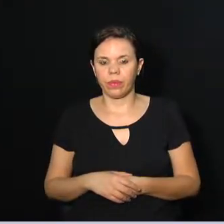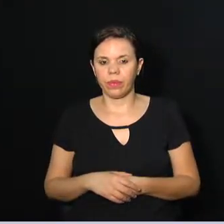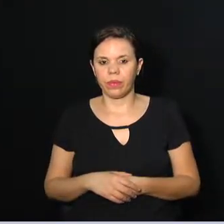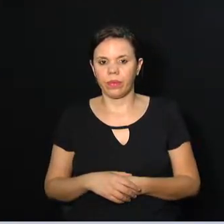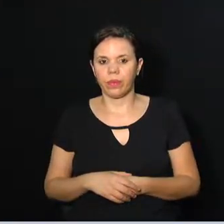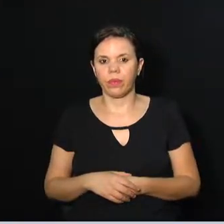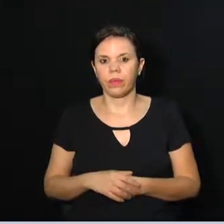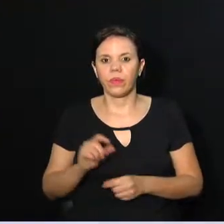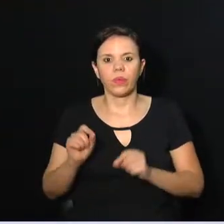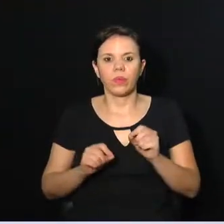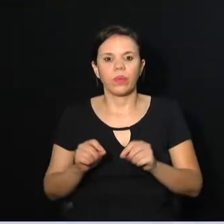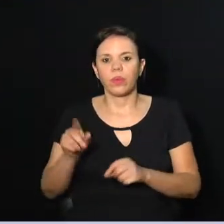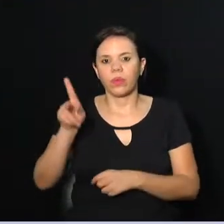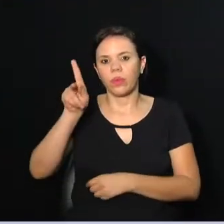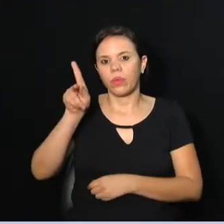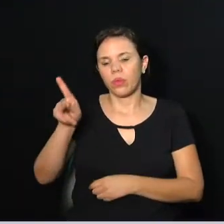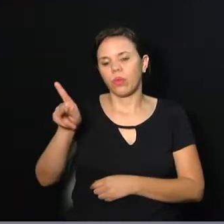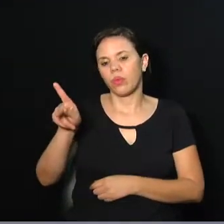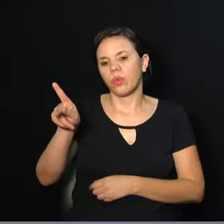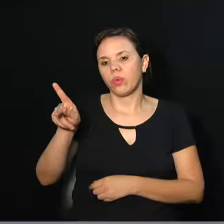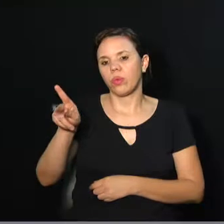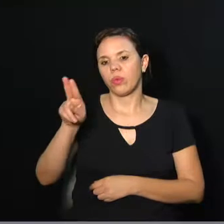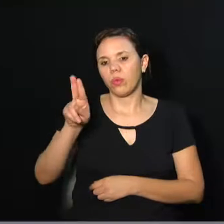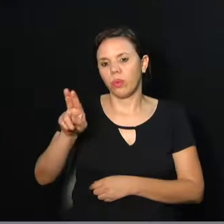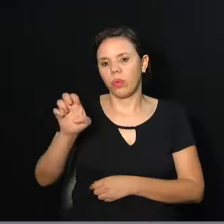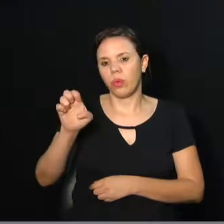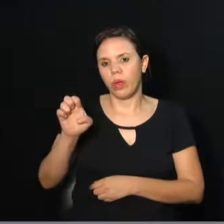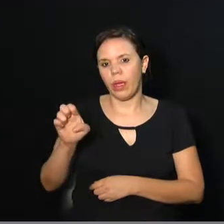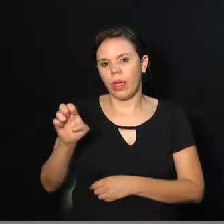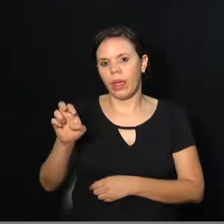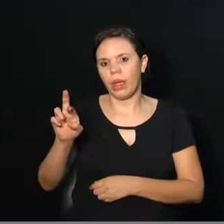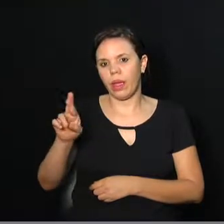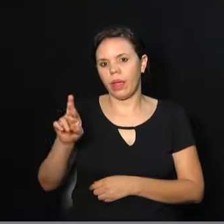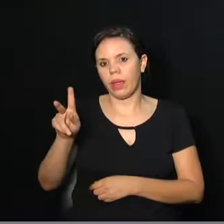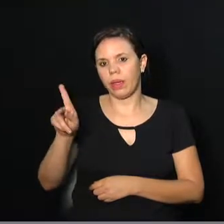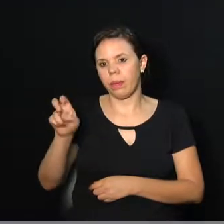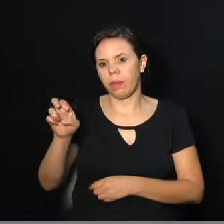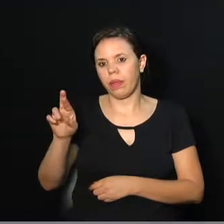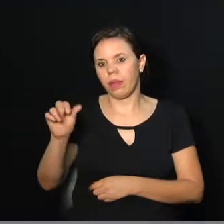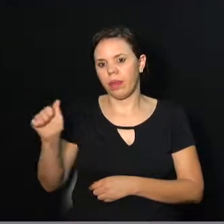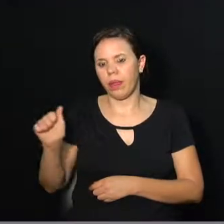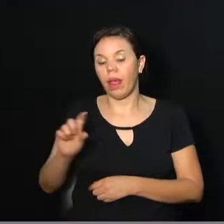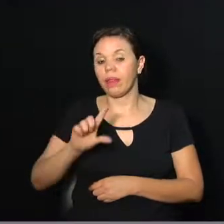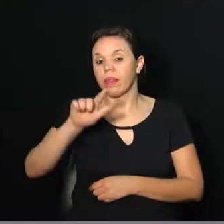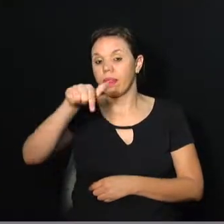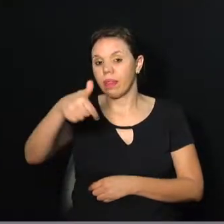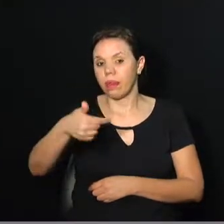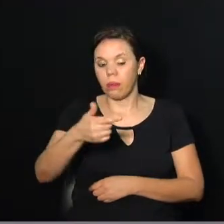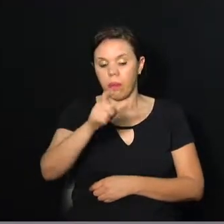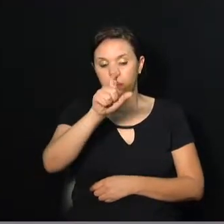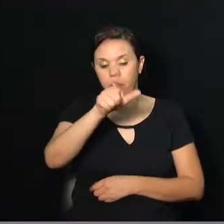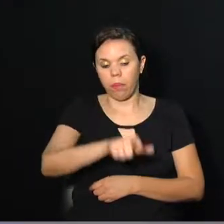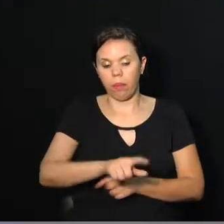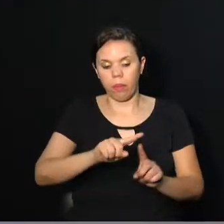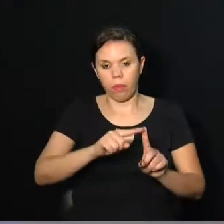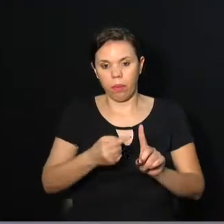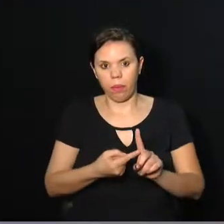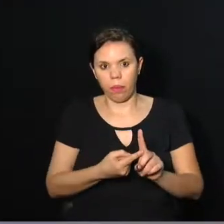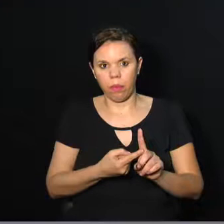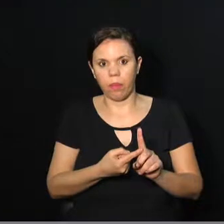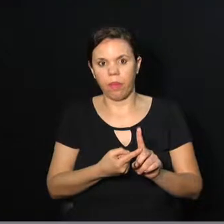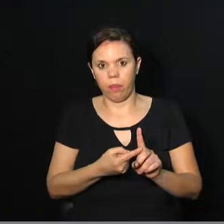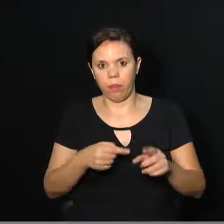Puérpera é a mulher que acabou de parir, né, que acabou de ter o bebê, é o pós-parto, né? Então, a gente vai